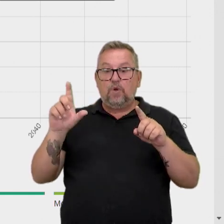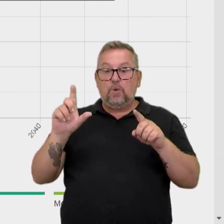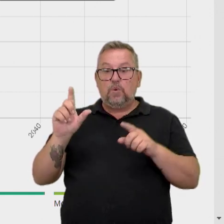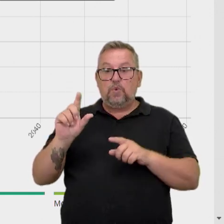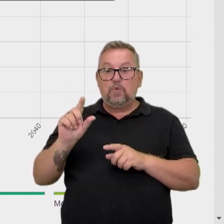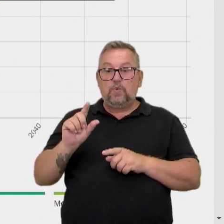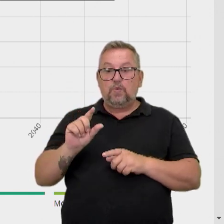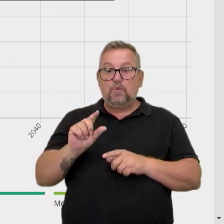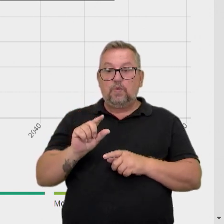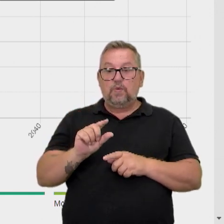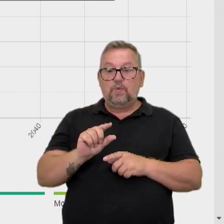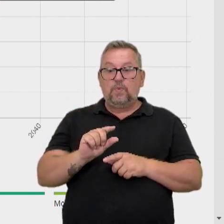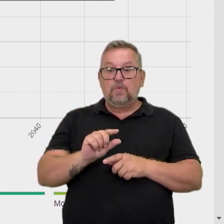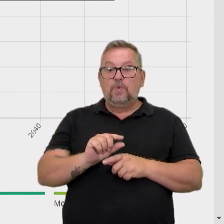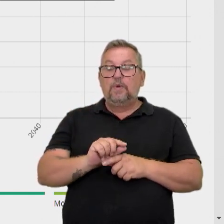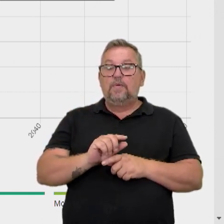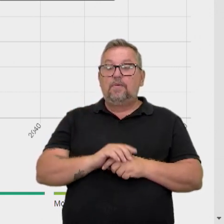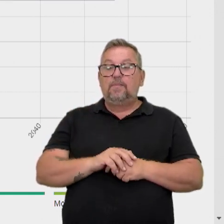lá.